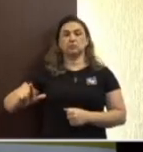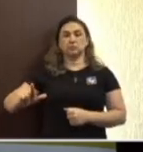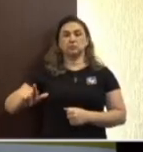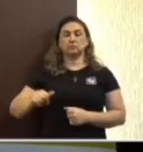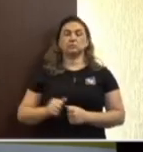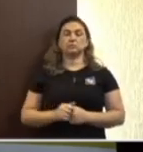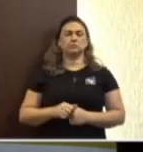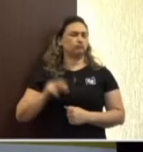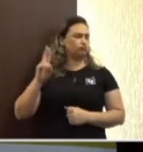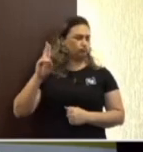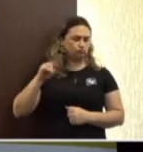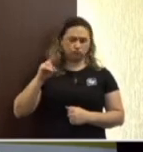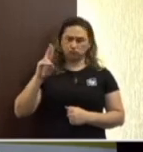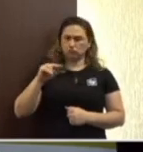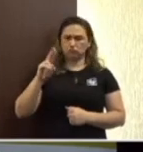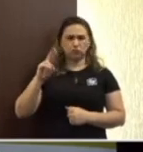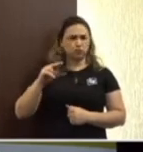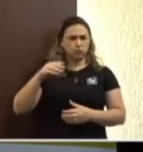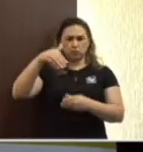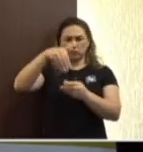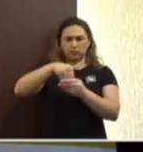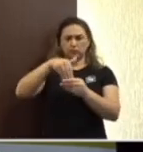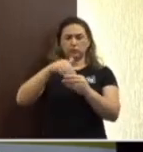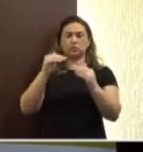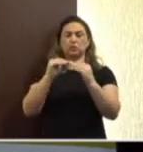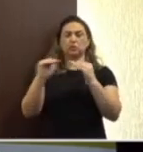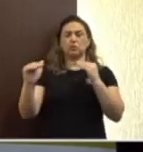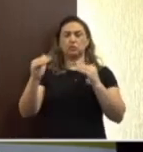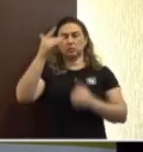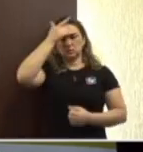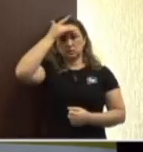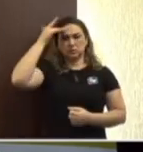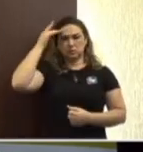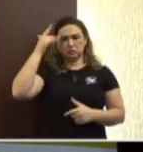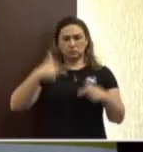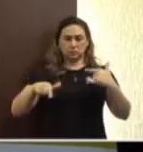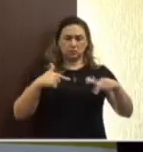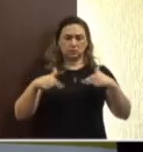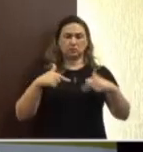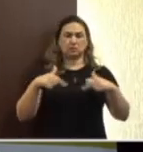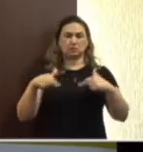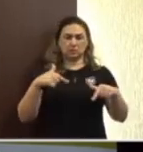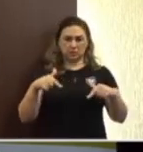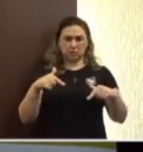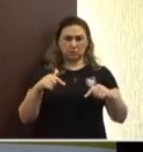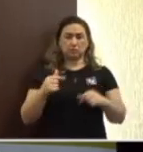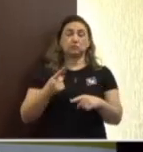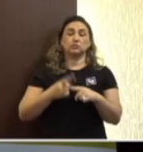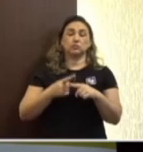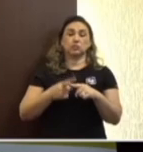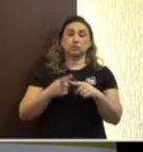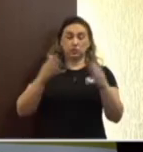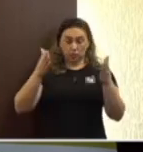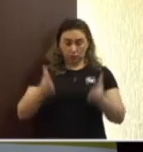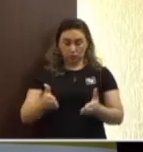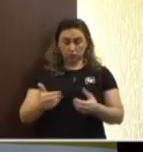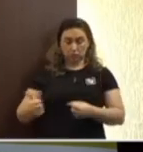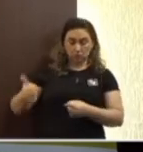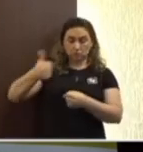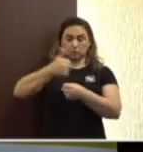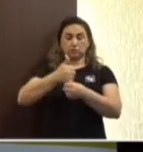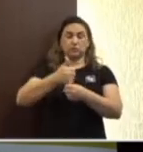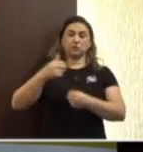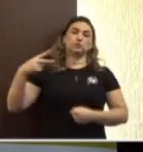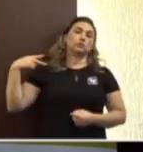jamais vou votar contra os servidores públicos municipais porque hoje estou assumindo como